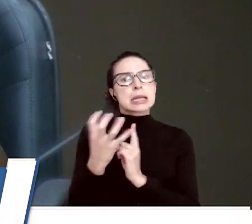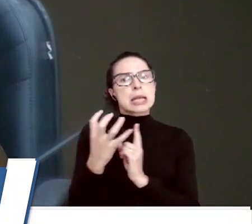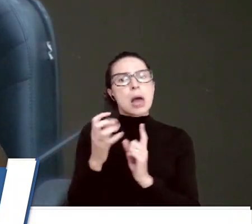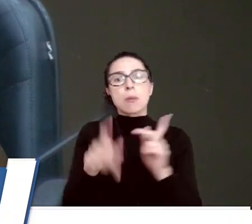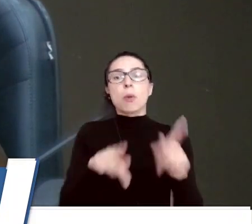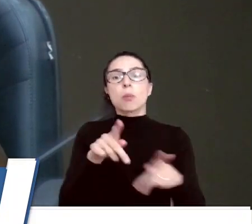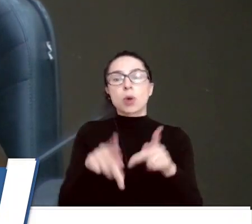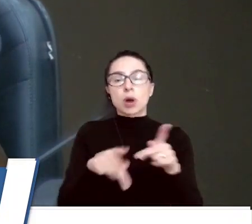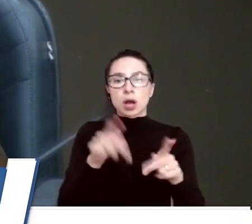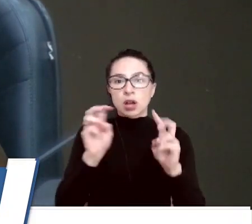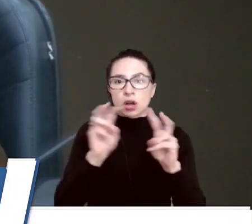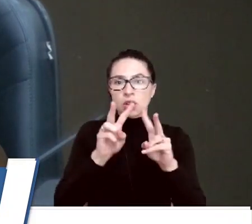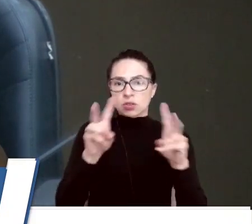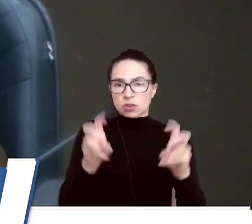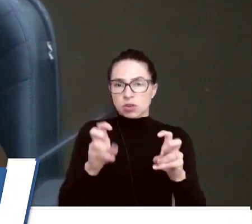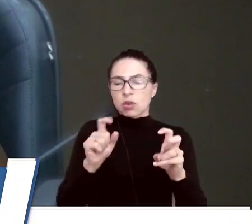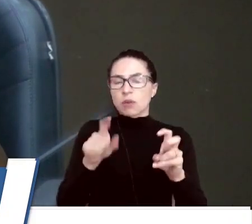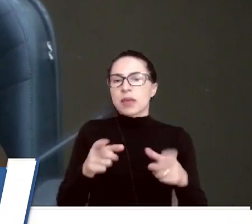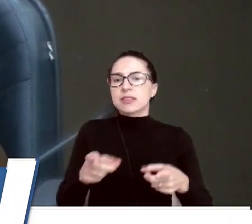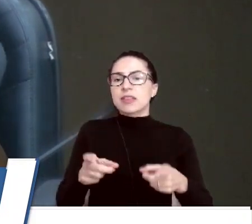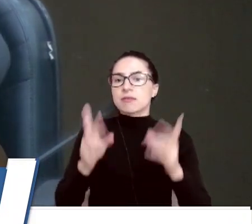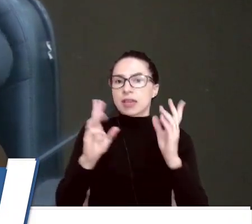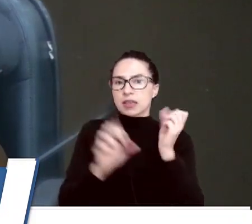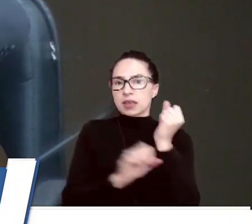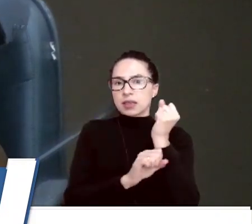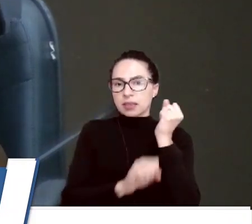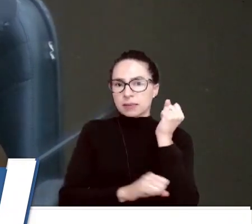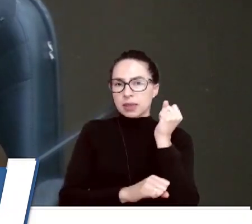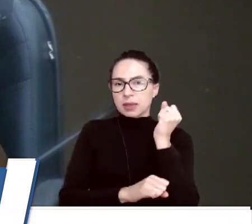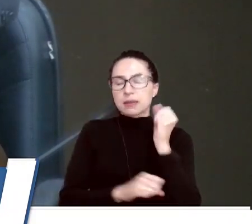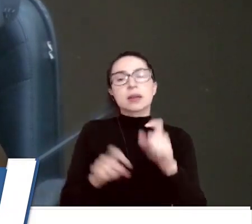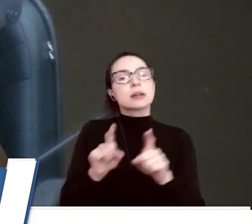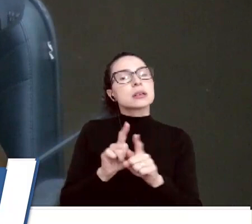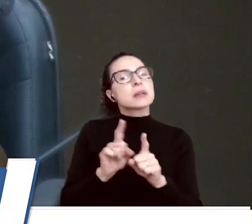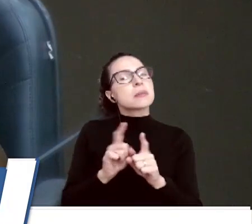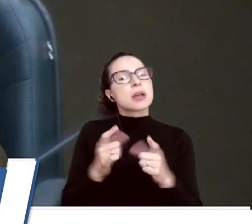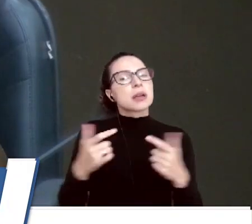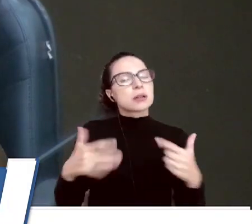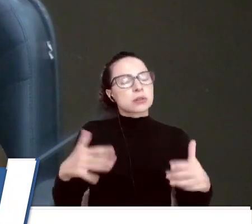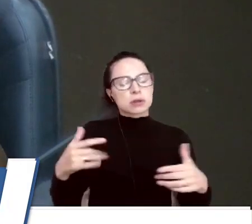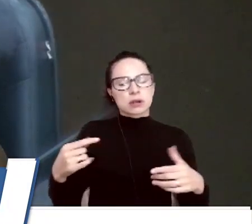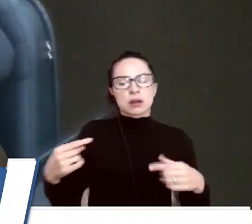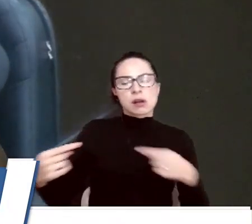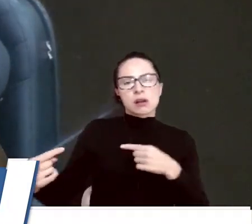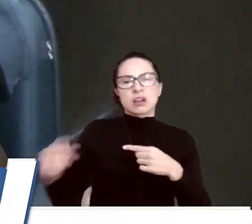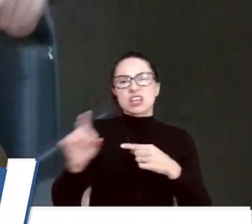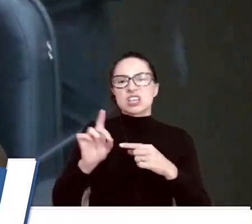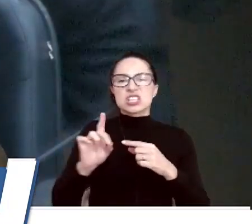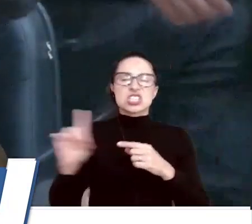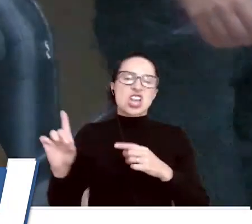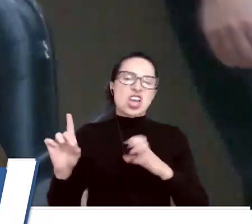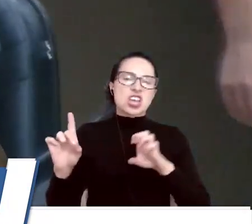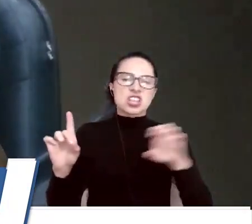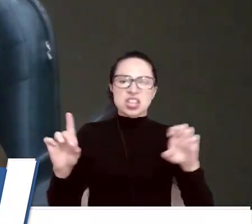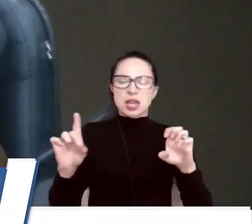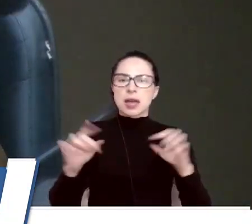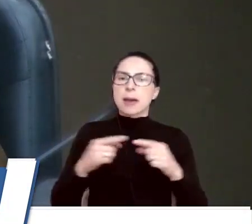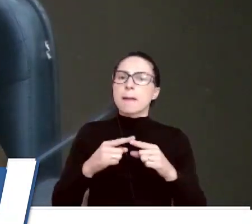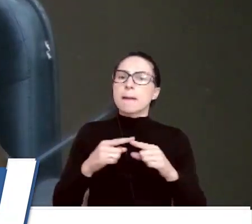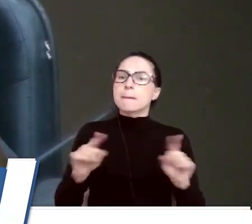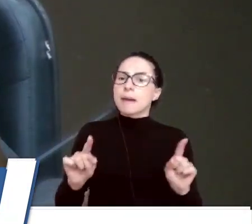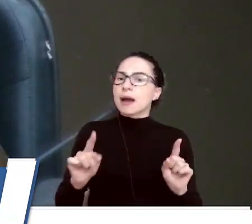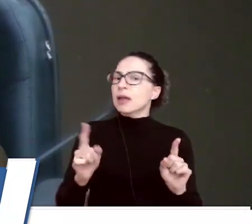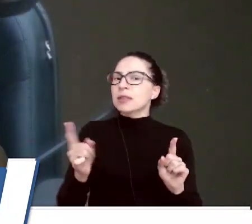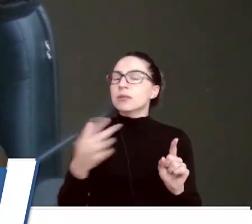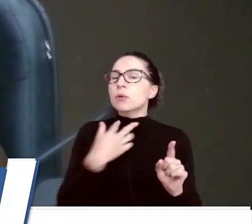com relação a essa privatização. Eu também não quero entrar nesse jogo de direita e esquerda, mas só que, João, não dá